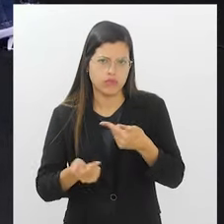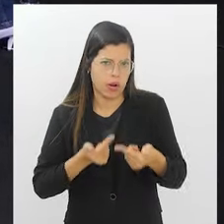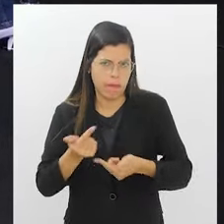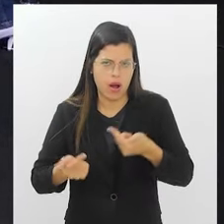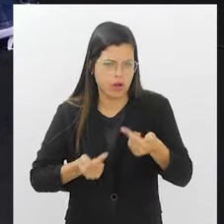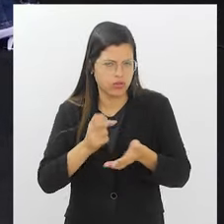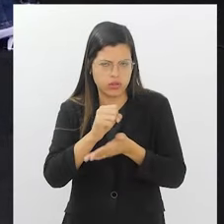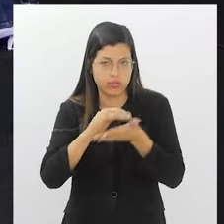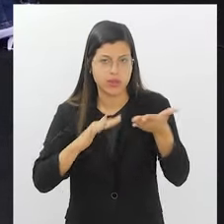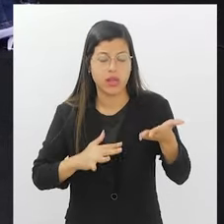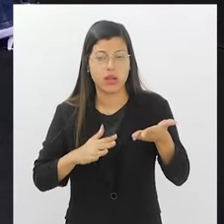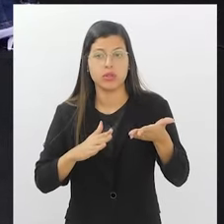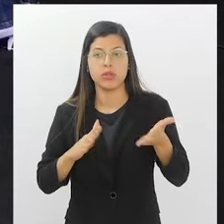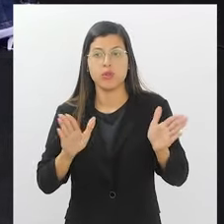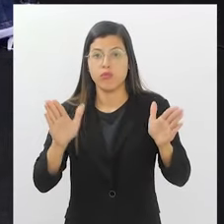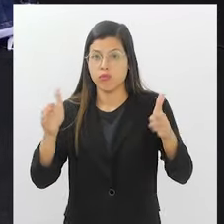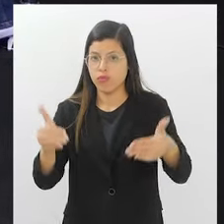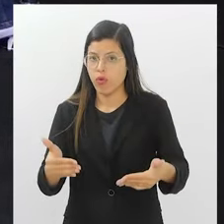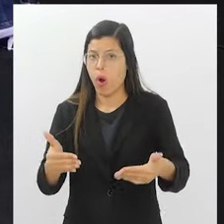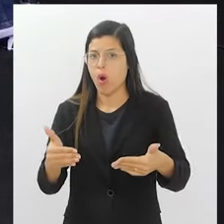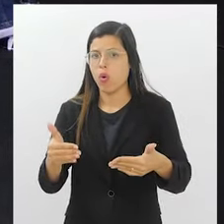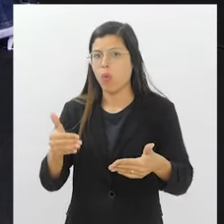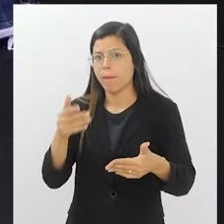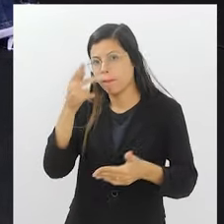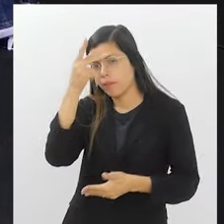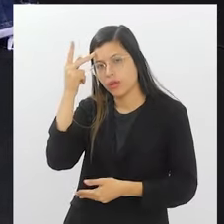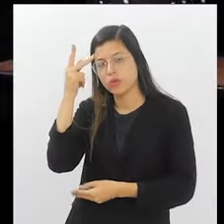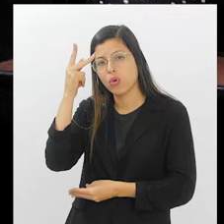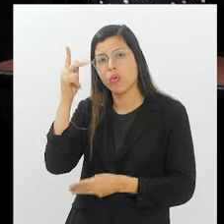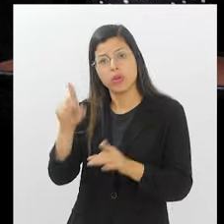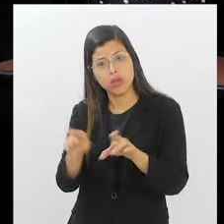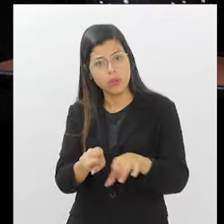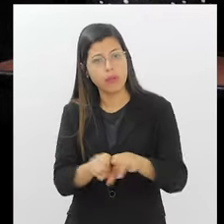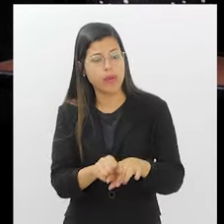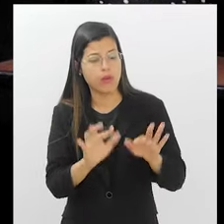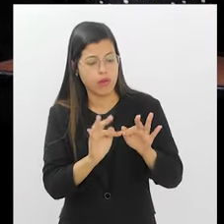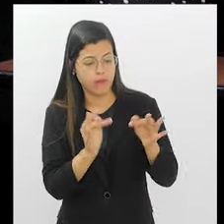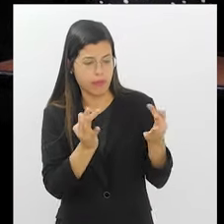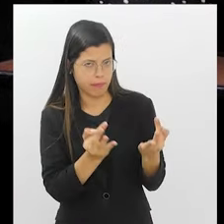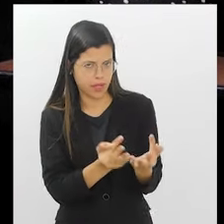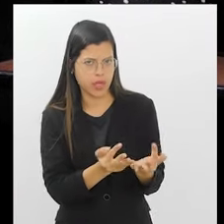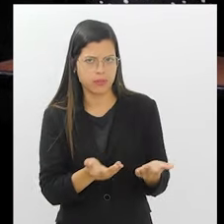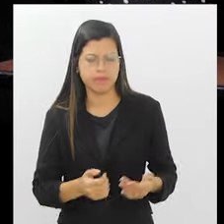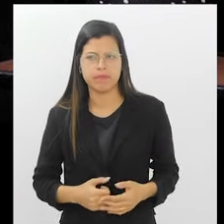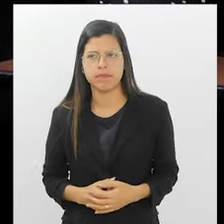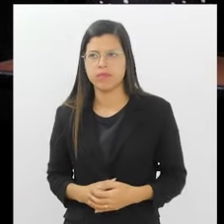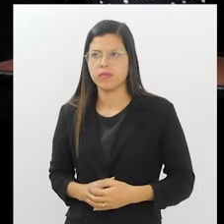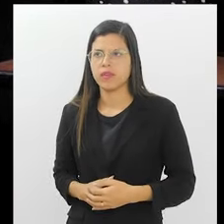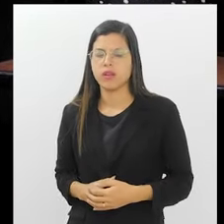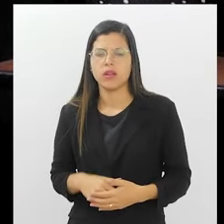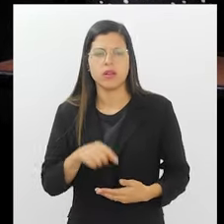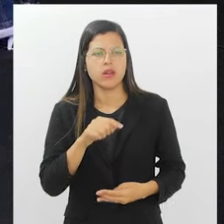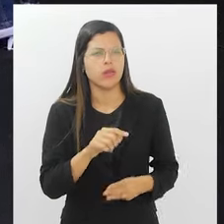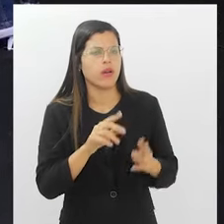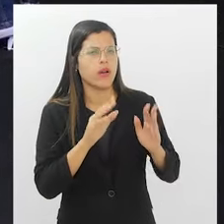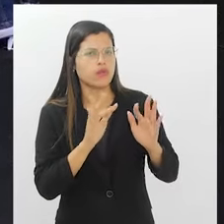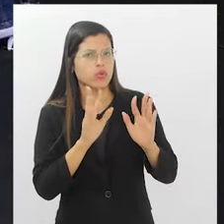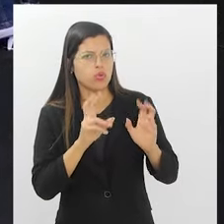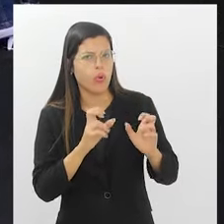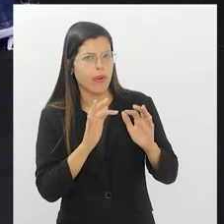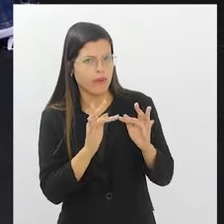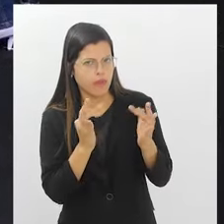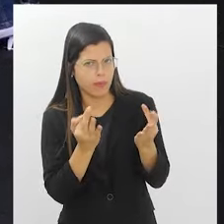várias outras atividades, todas voltadas para a pessoa e para a sua família. Essa questão